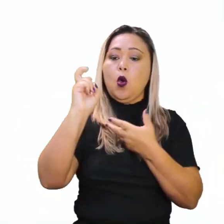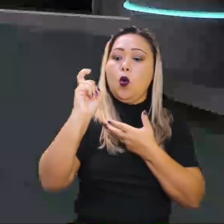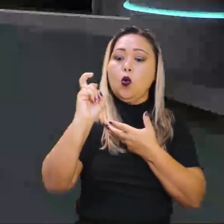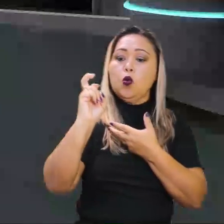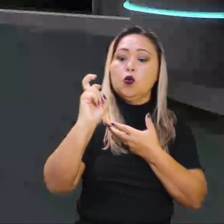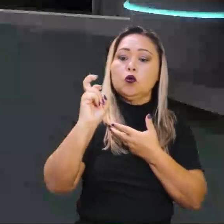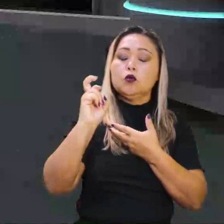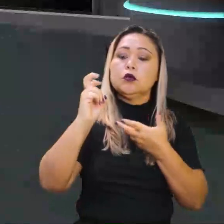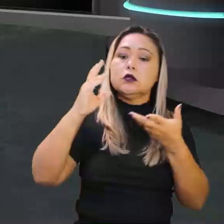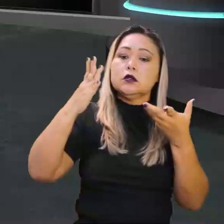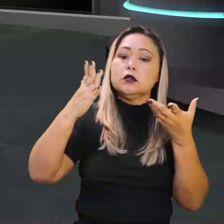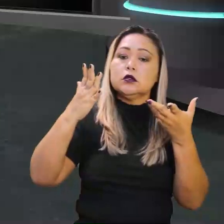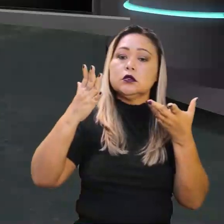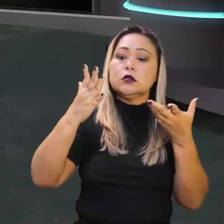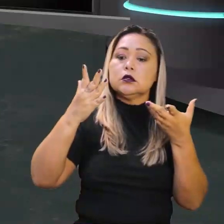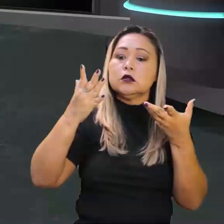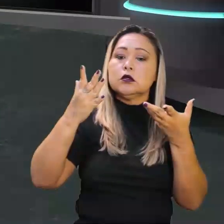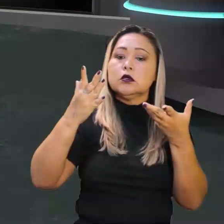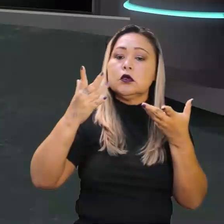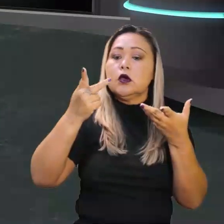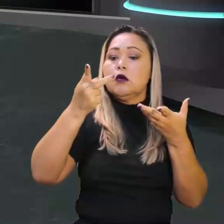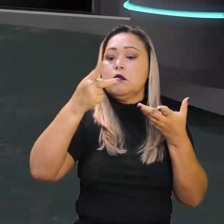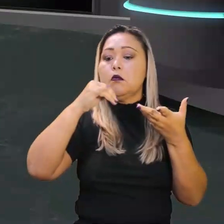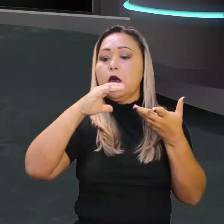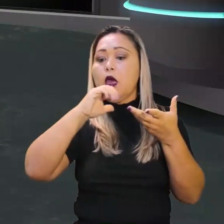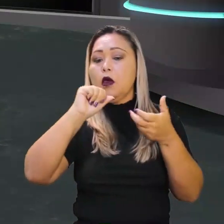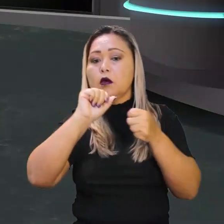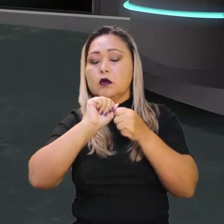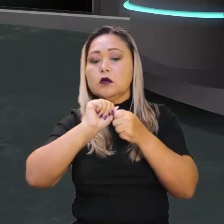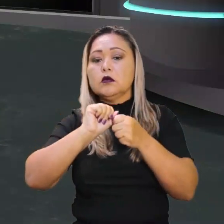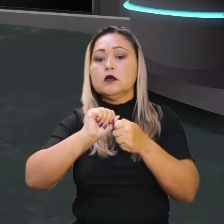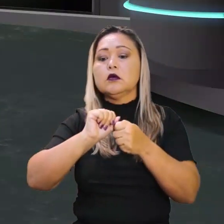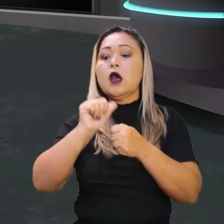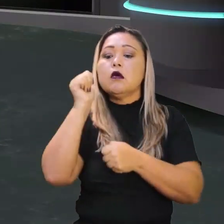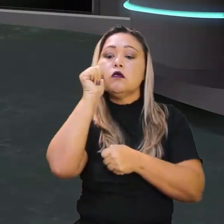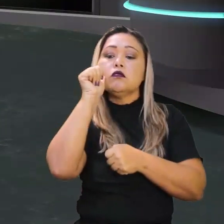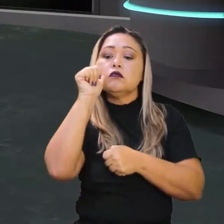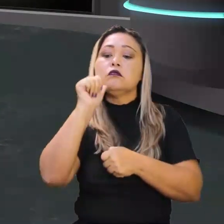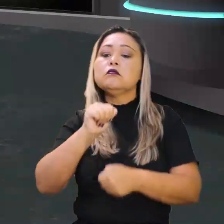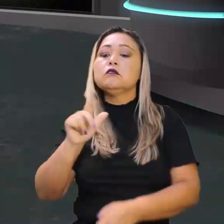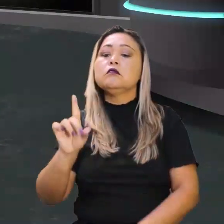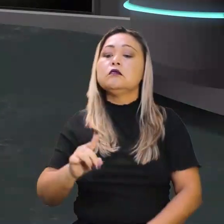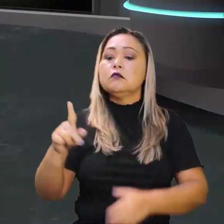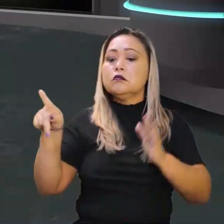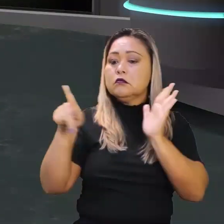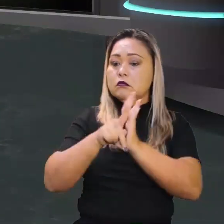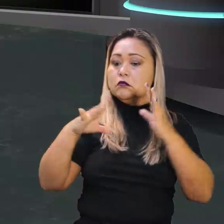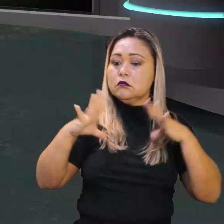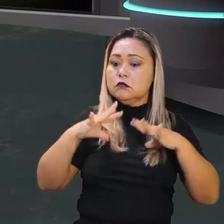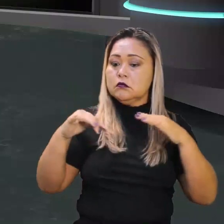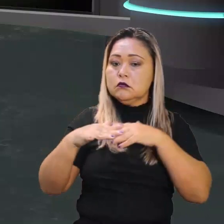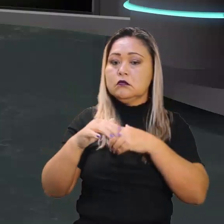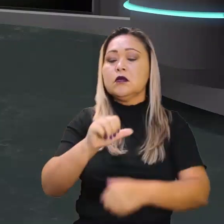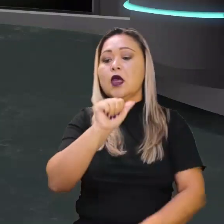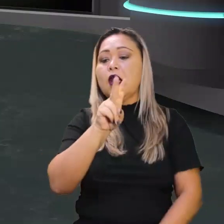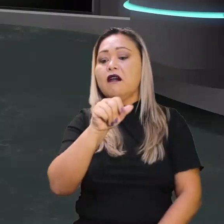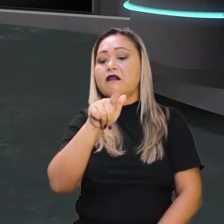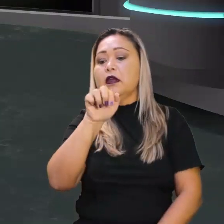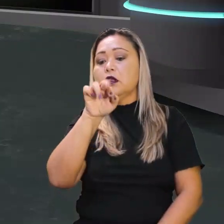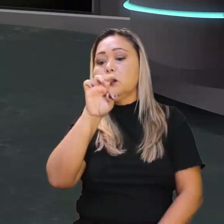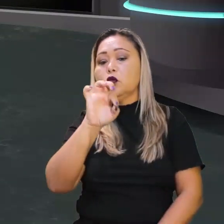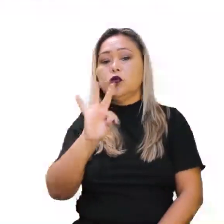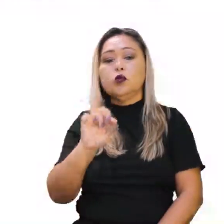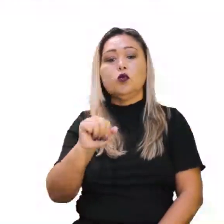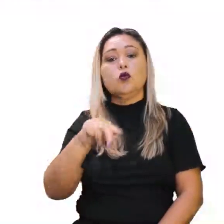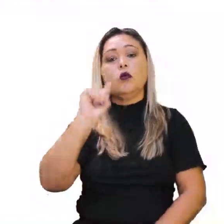5 banhistas e o Picasso com as senhoritas de Avignon. E agora vamos para a nossa